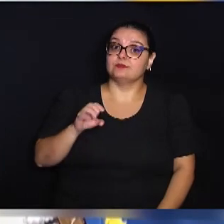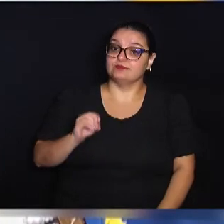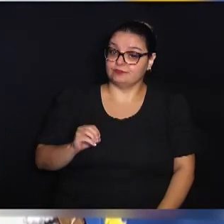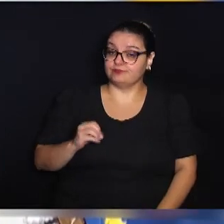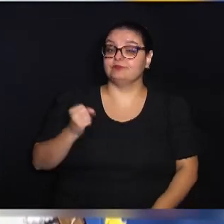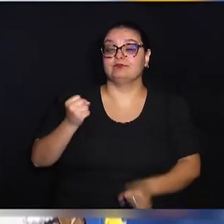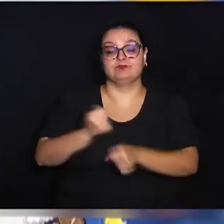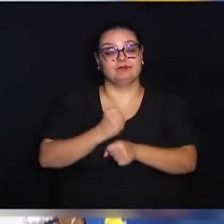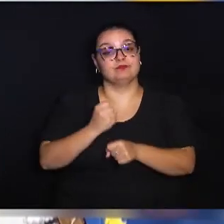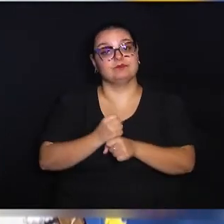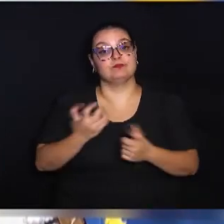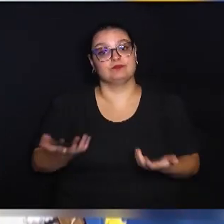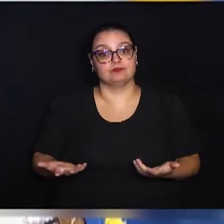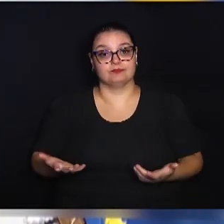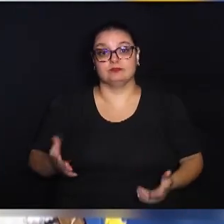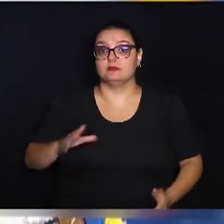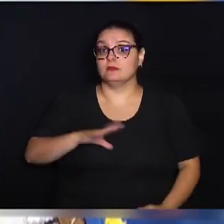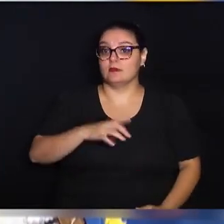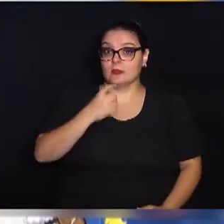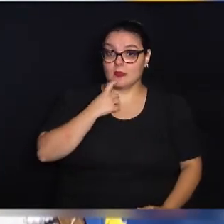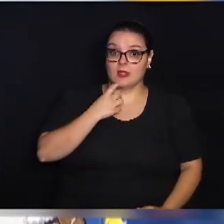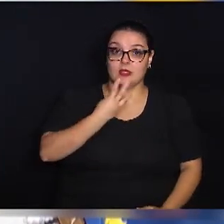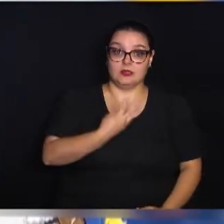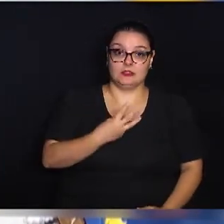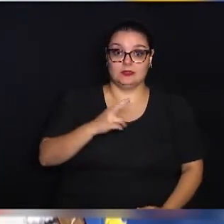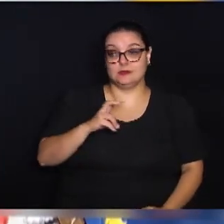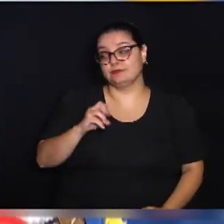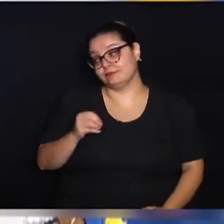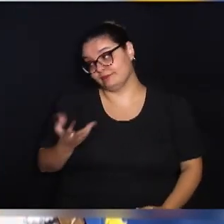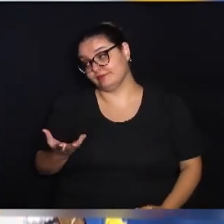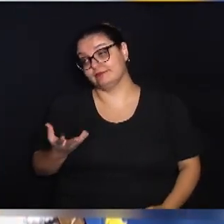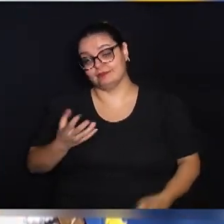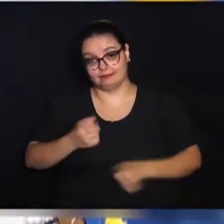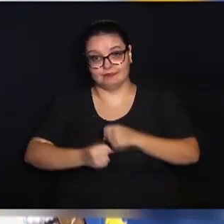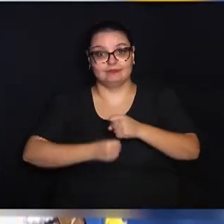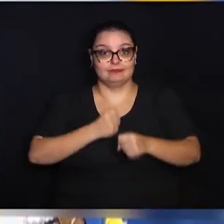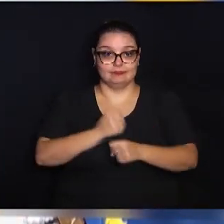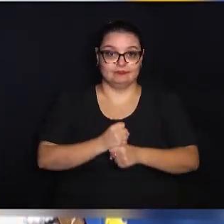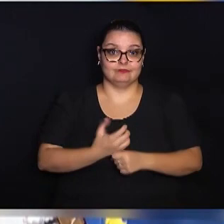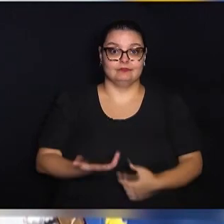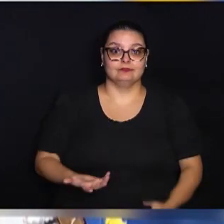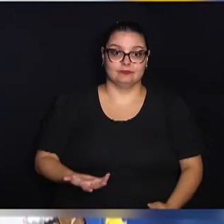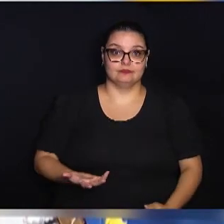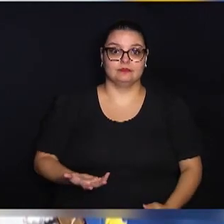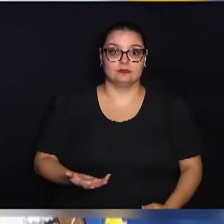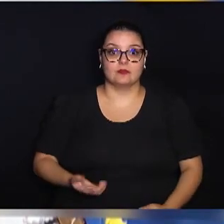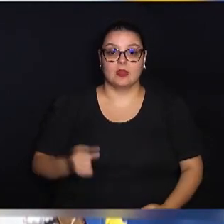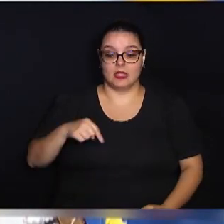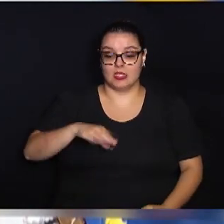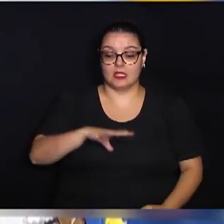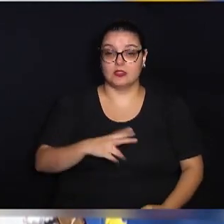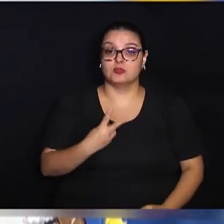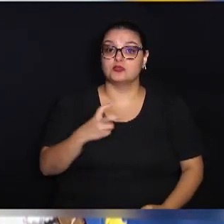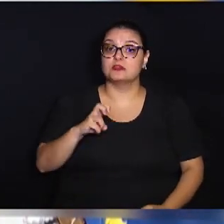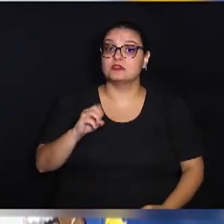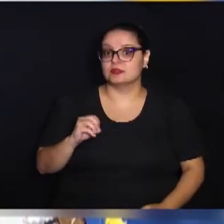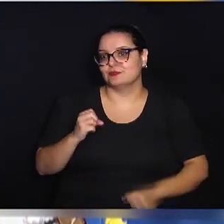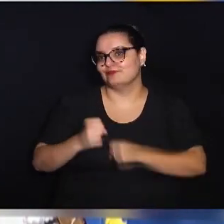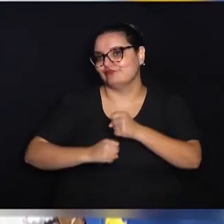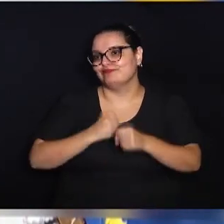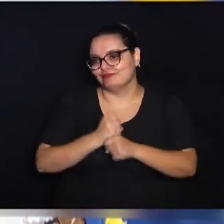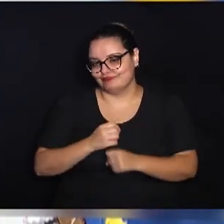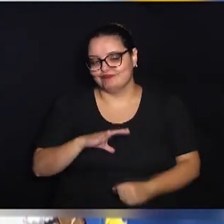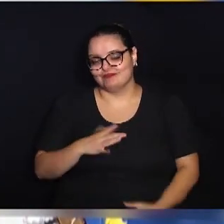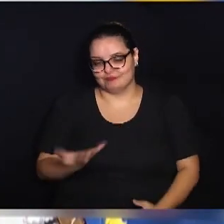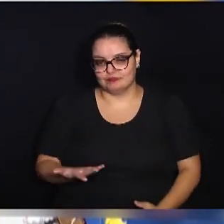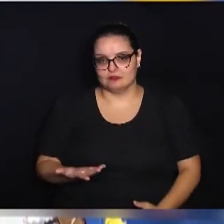né? E Campinas tem 250 anos, né, de município, de cidade. E então a gente